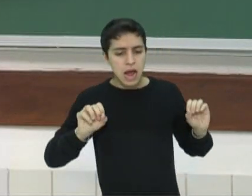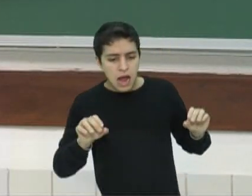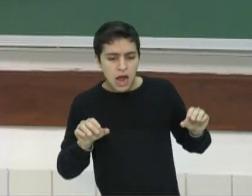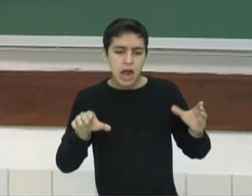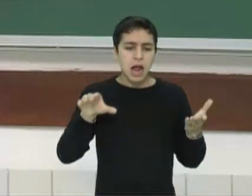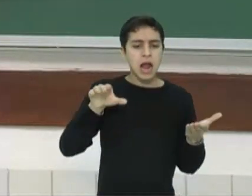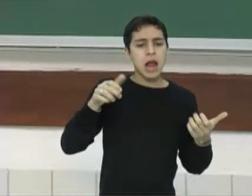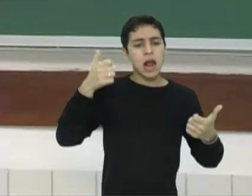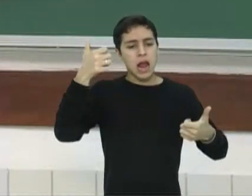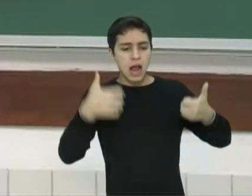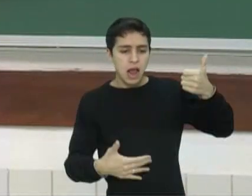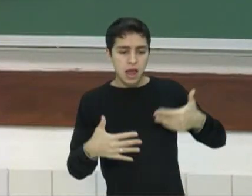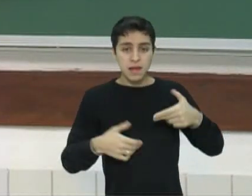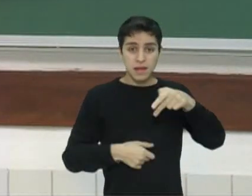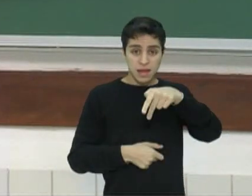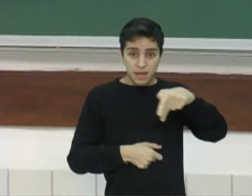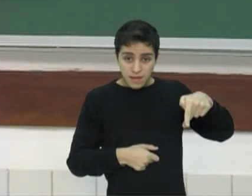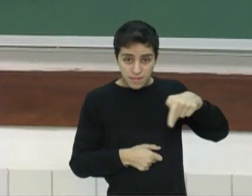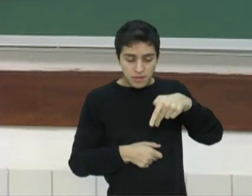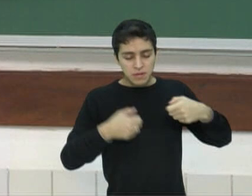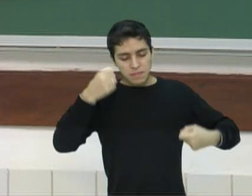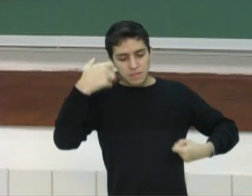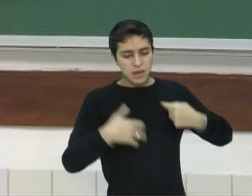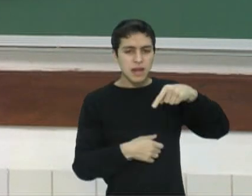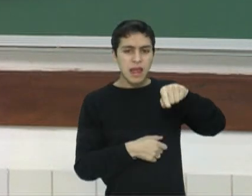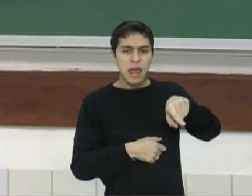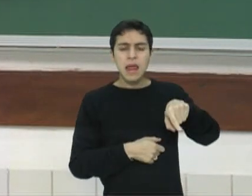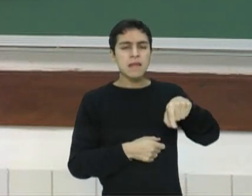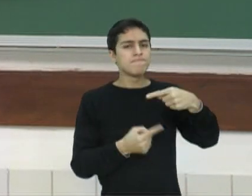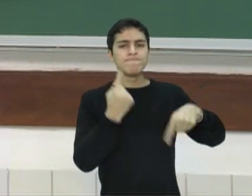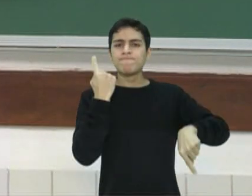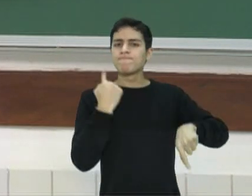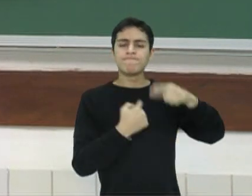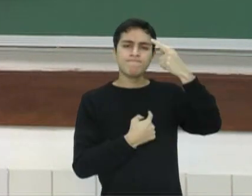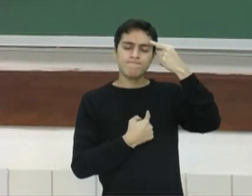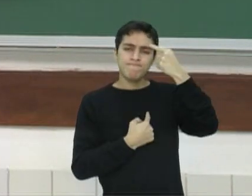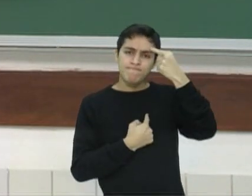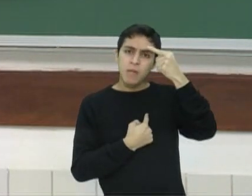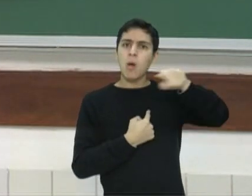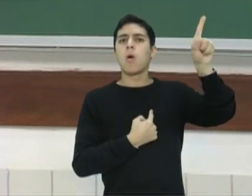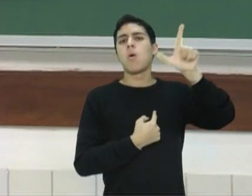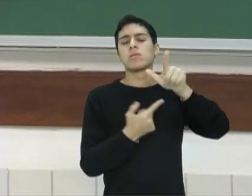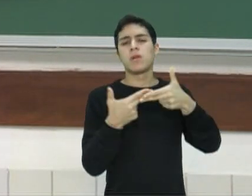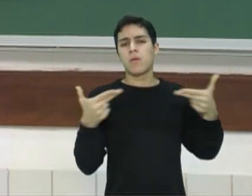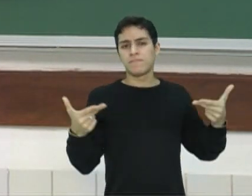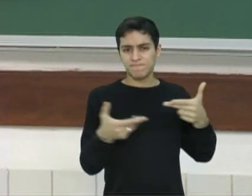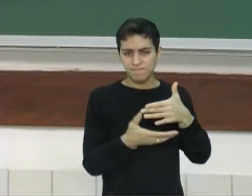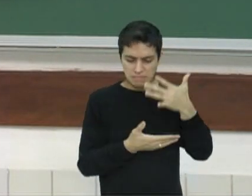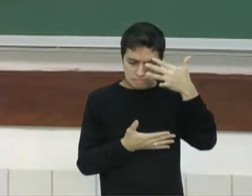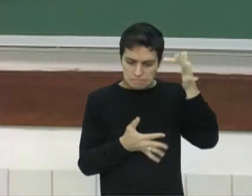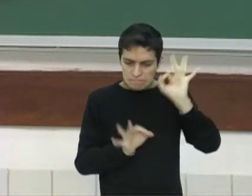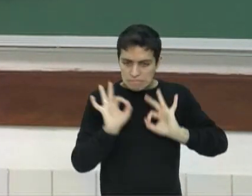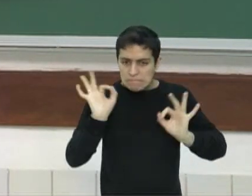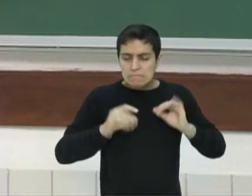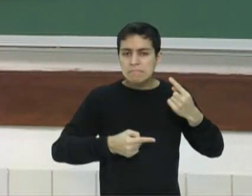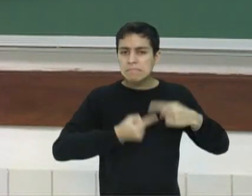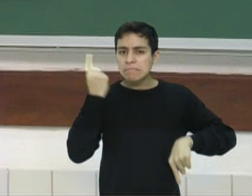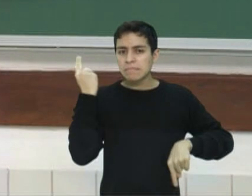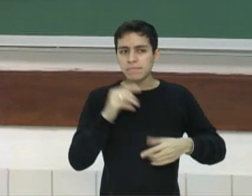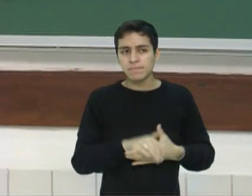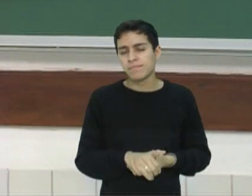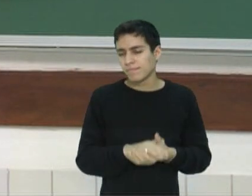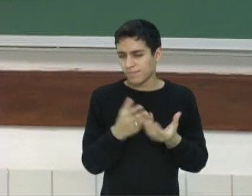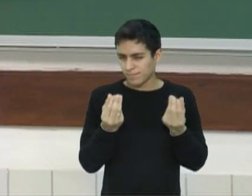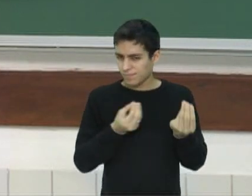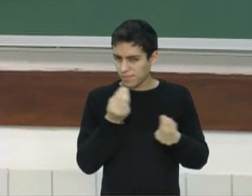coisa, Gaturro entendeu outra. Vamos ver o que que aconteceu e analisar um pouquinho a respeito dessa questão, do